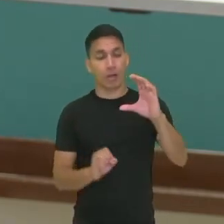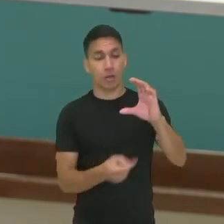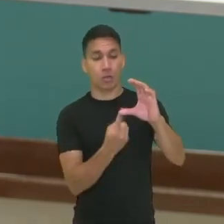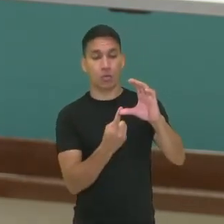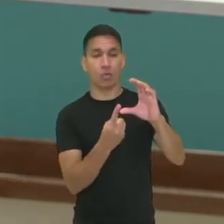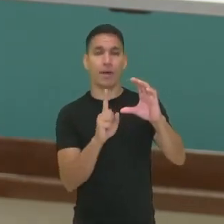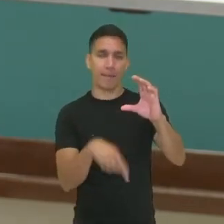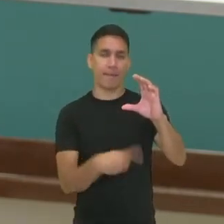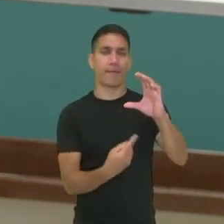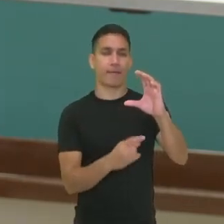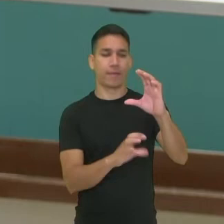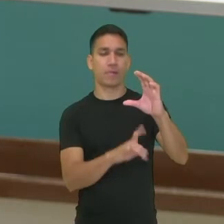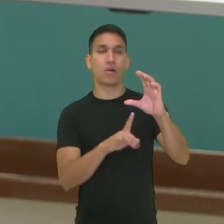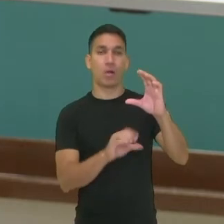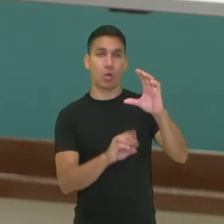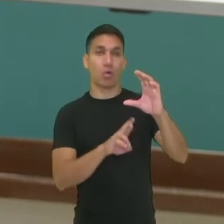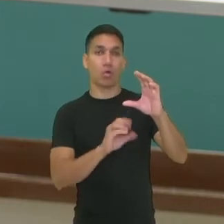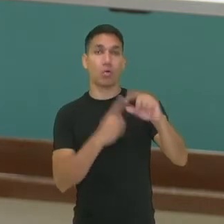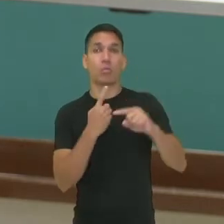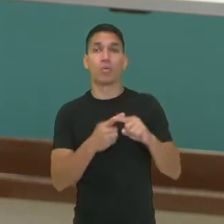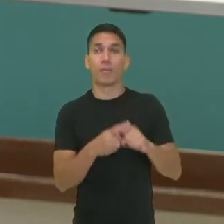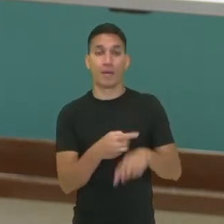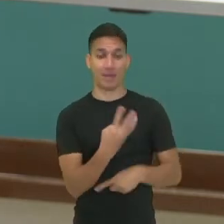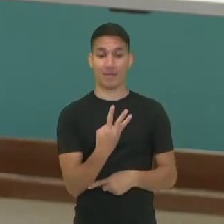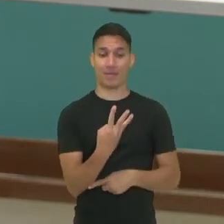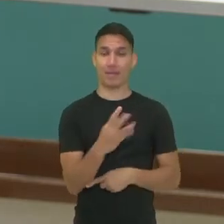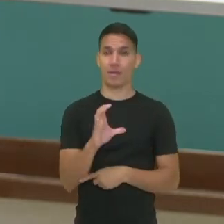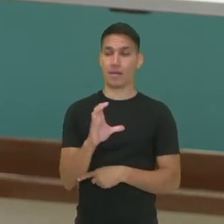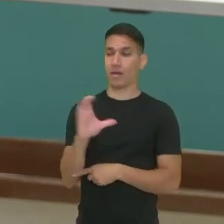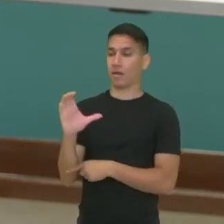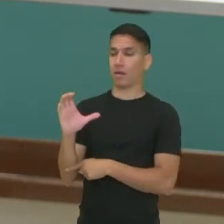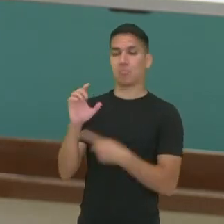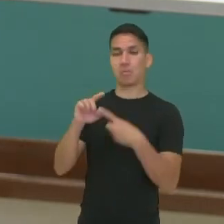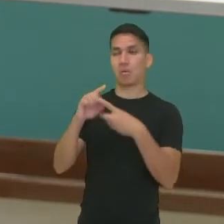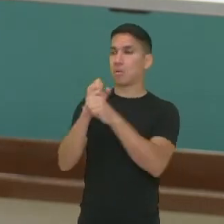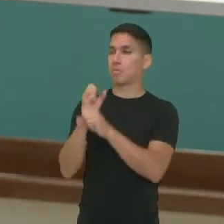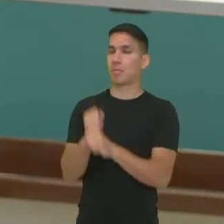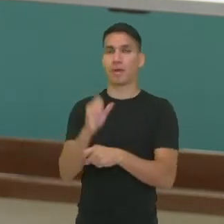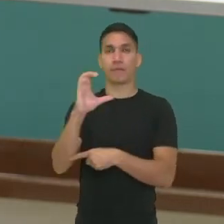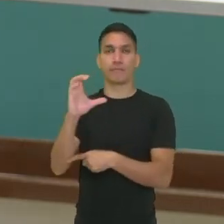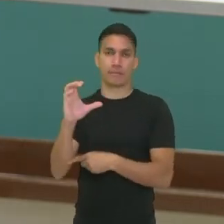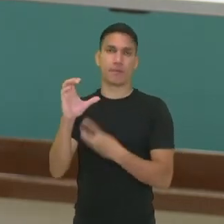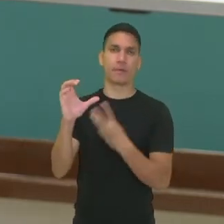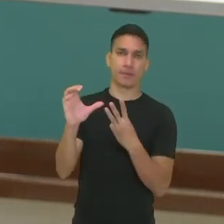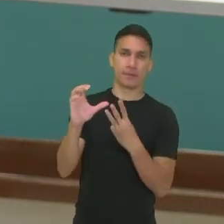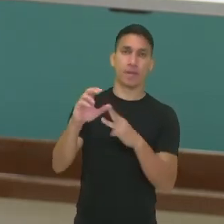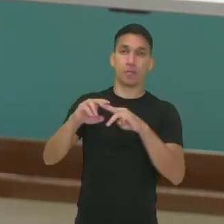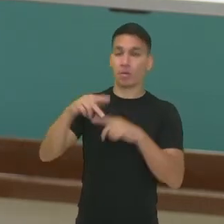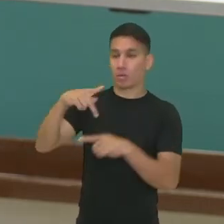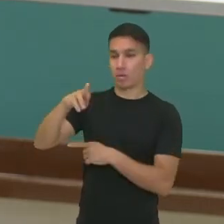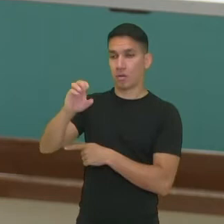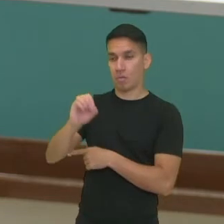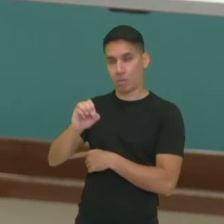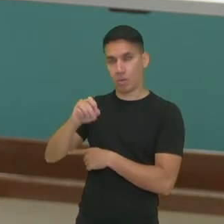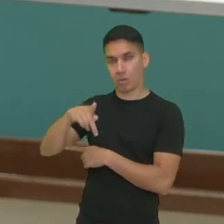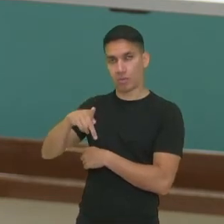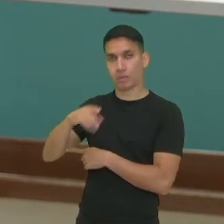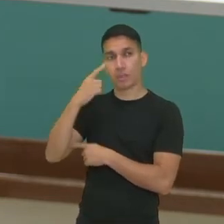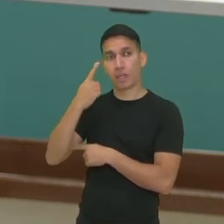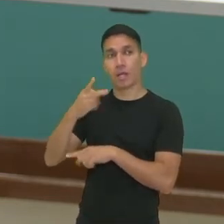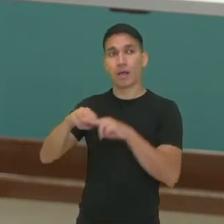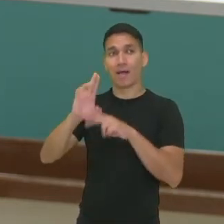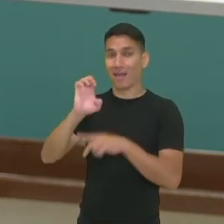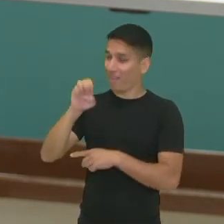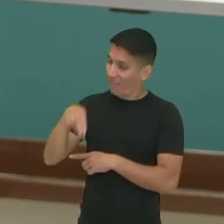porque são 3 carbonos, 1, 2, 3 carbonos, né? Prop. En, porque tem a dupla, e O,